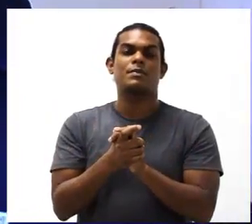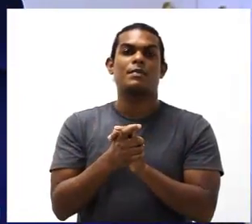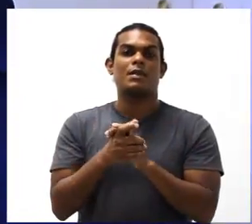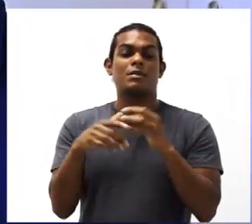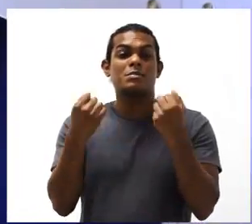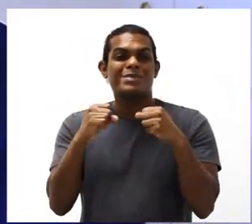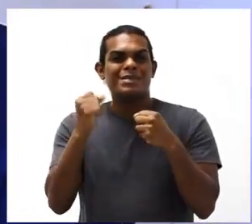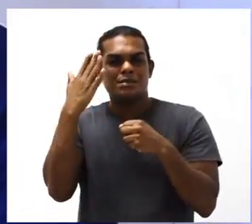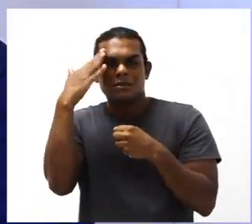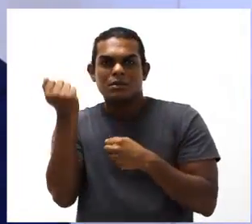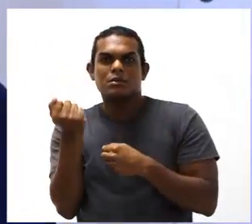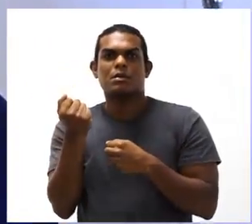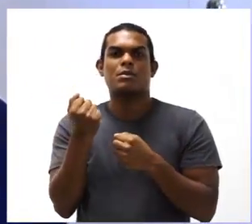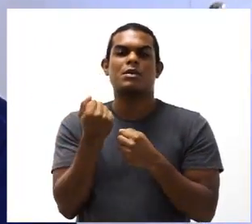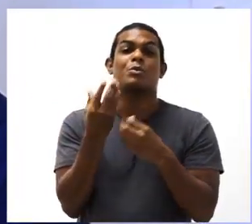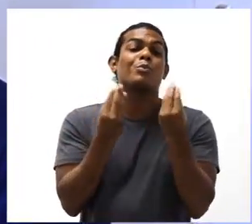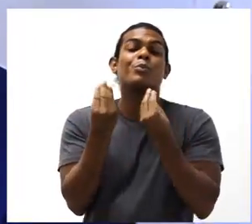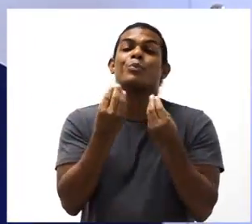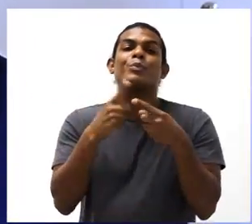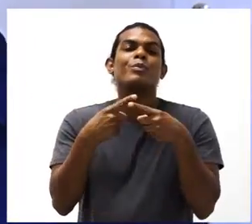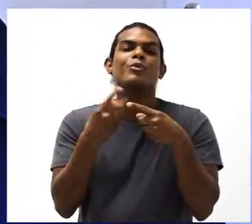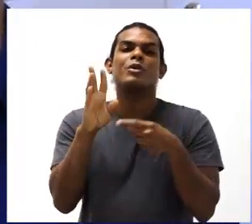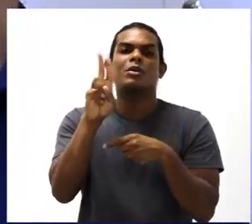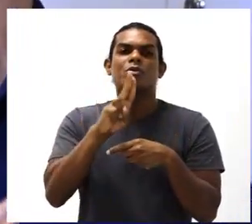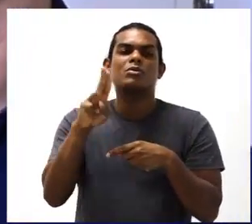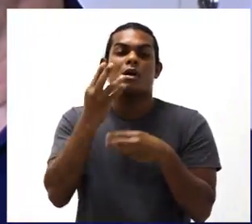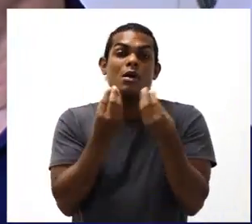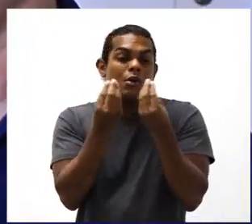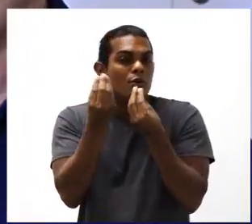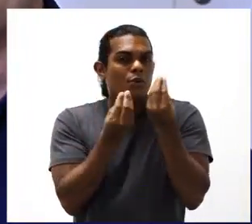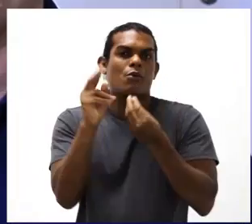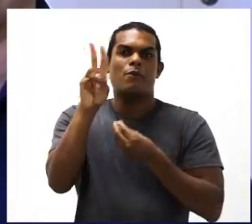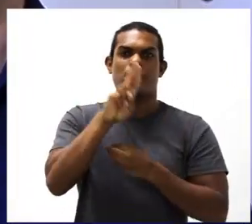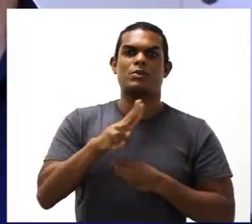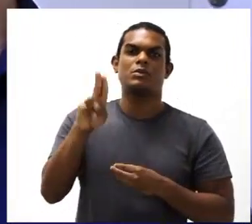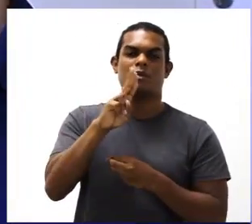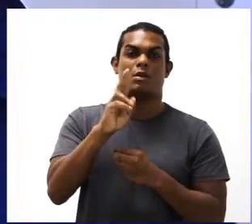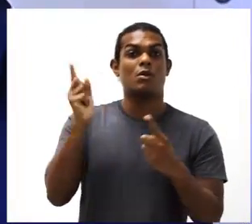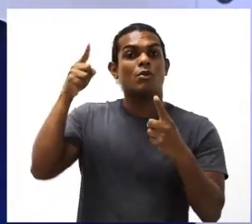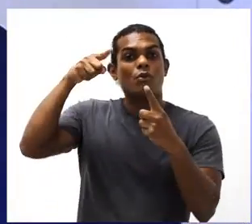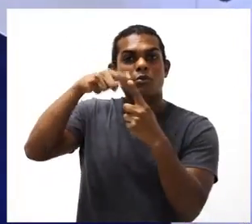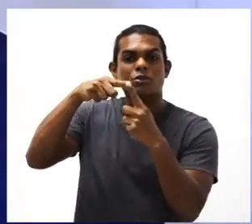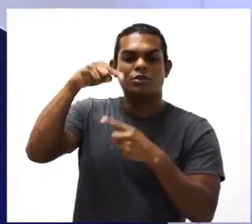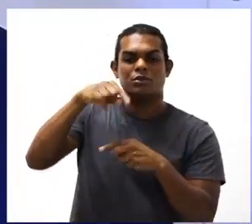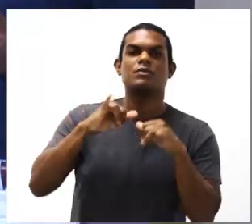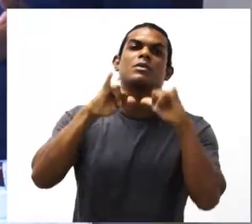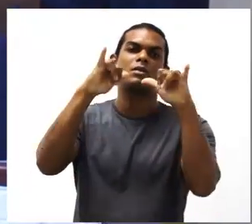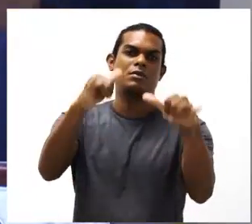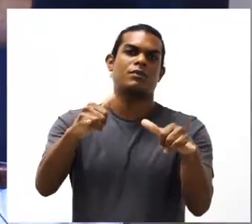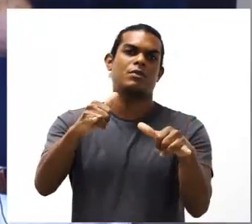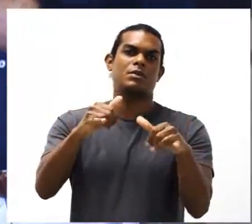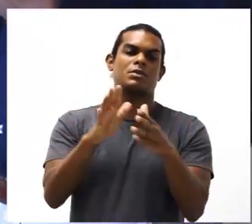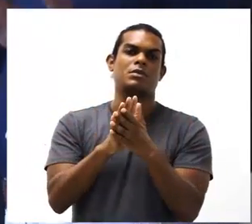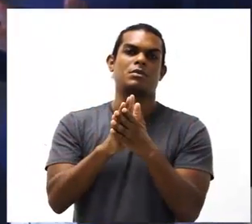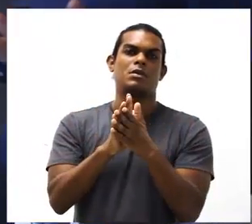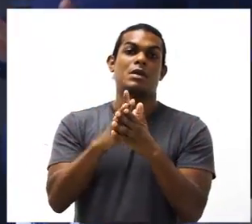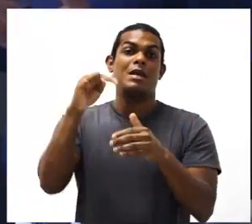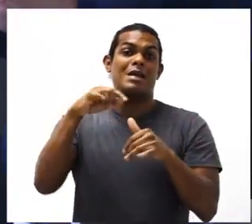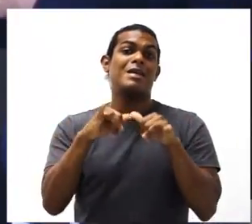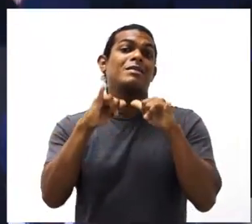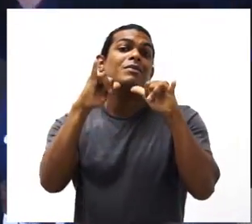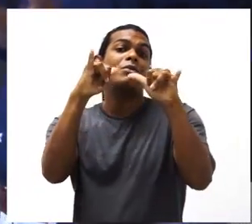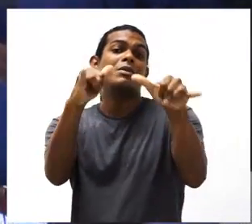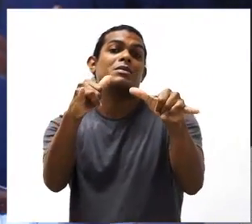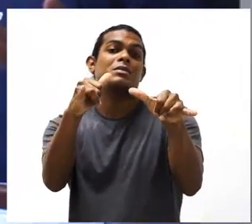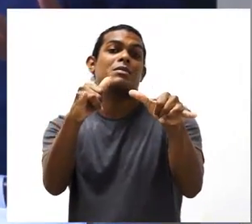saber. Ela vai ser útil para quê? Ela é importante para quê? Qual o propósito de eu ter uma informação? E para quem, né? E para quem? Se